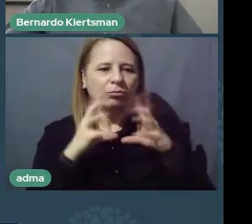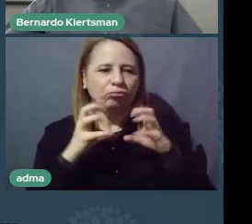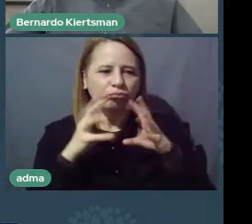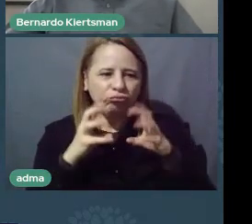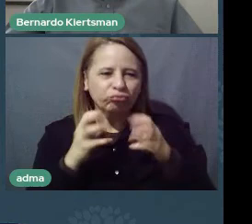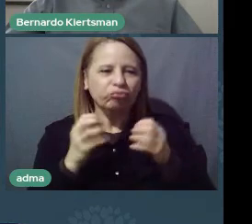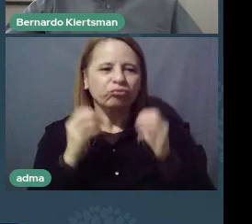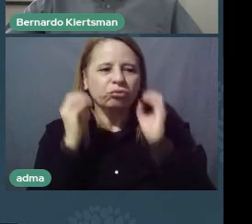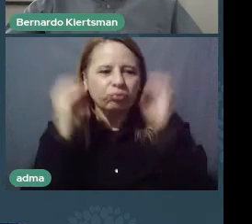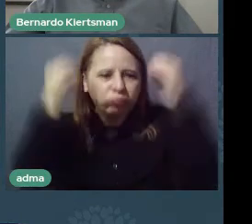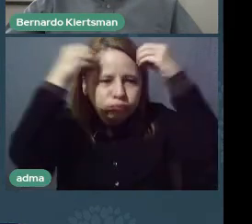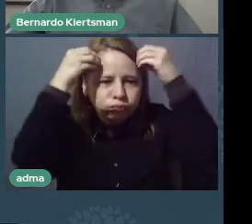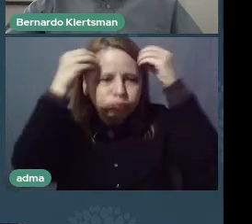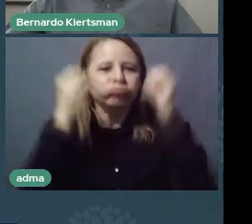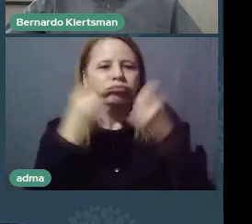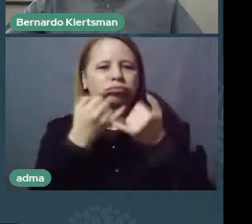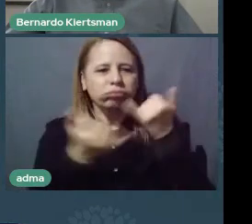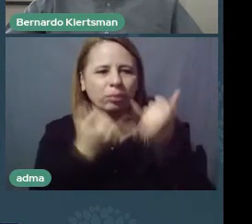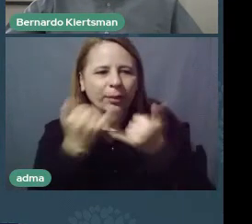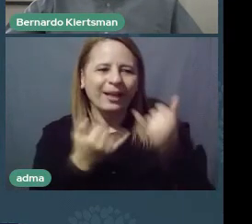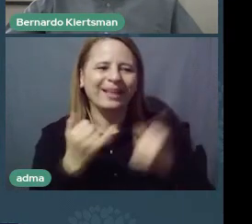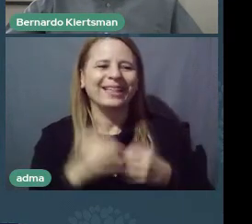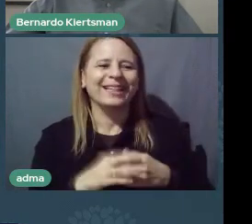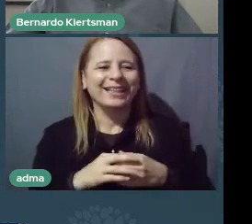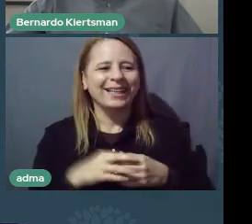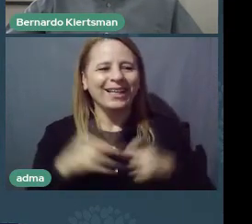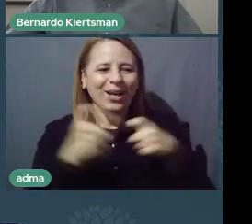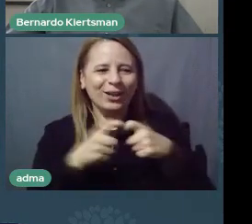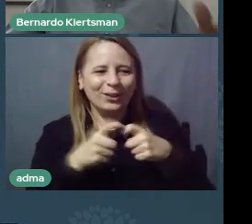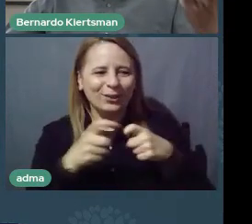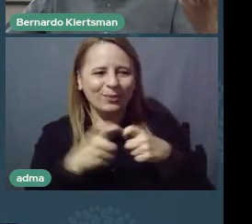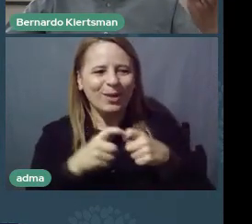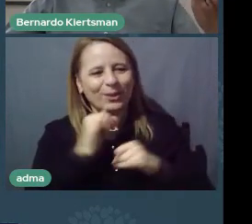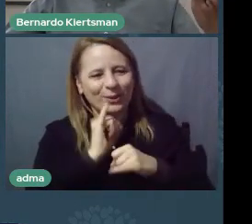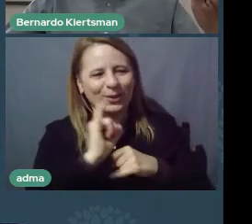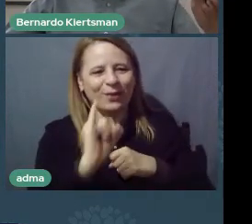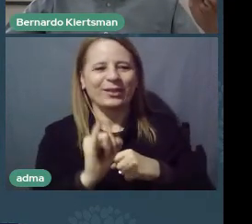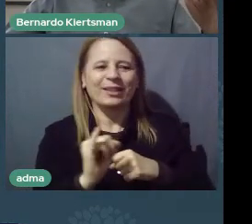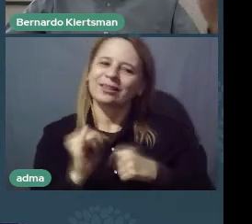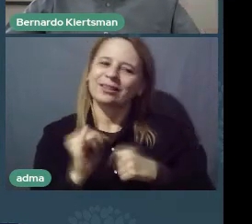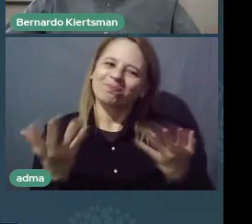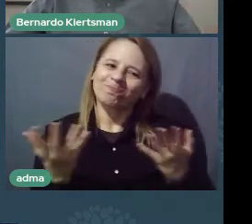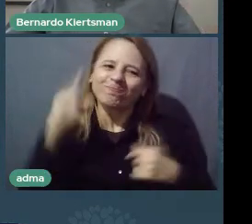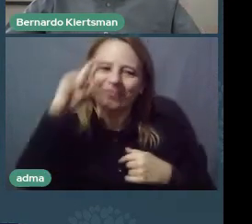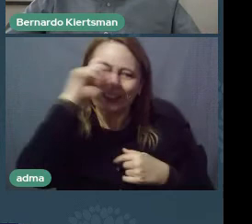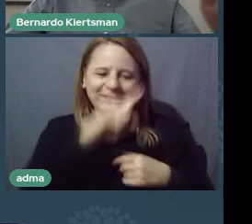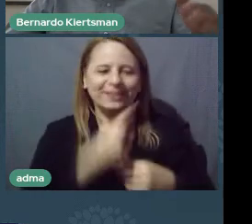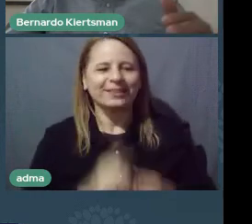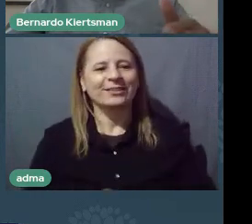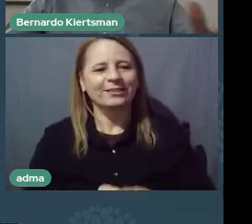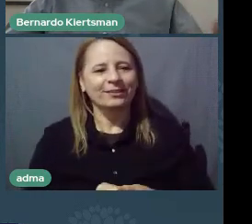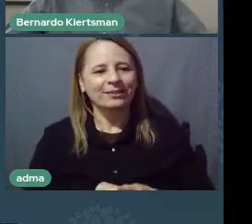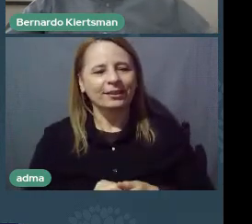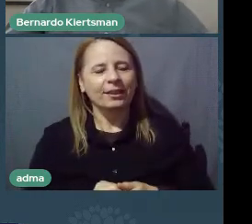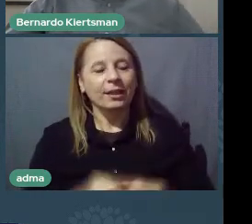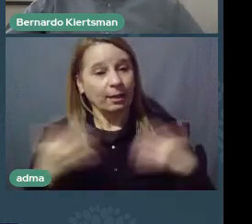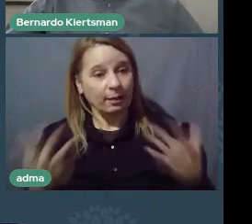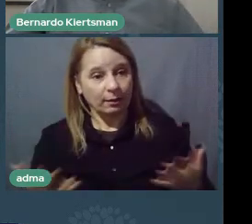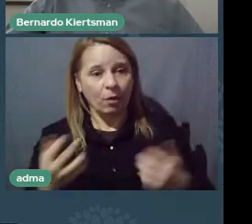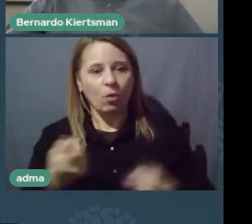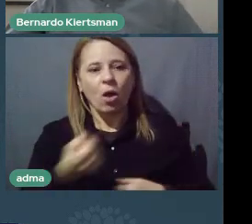e o que eles entram só para me perturbar, então é um dado importante. Os anti-inflamatórios que